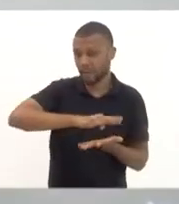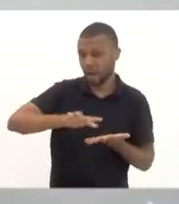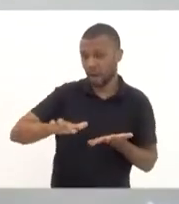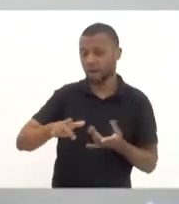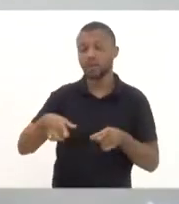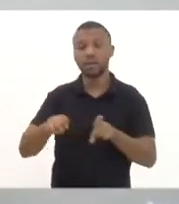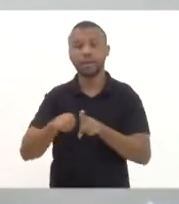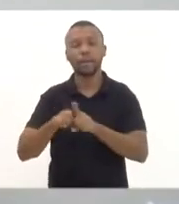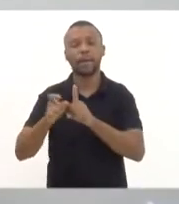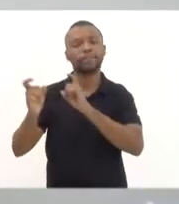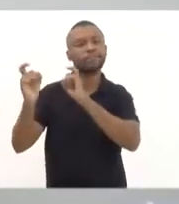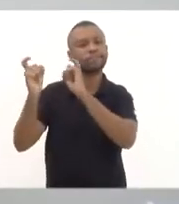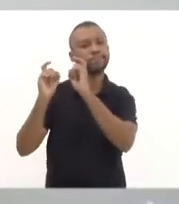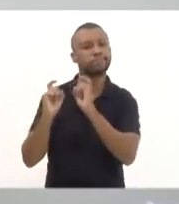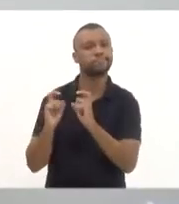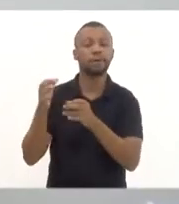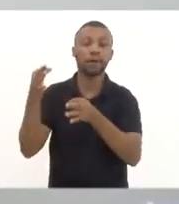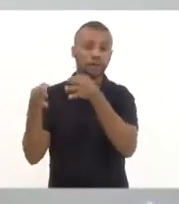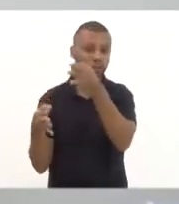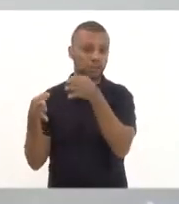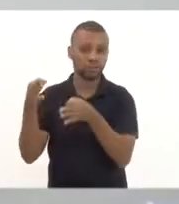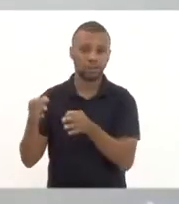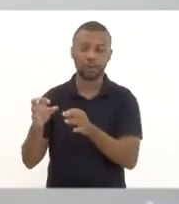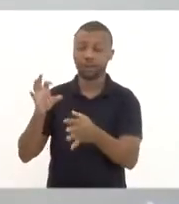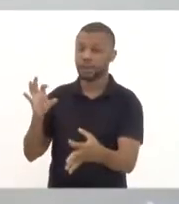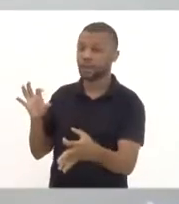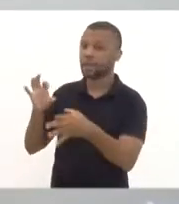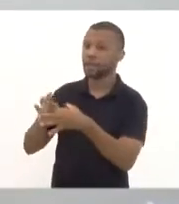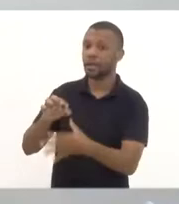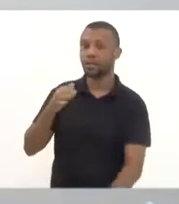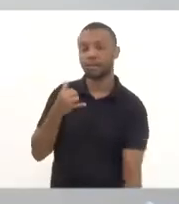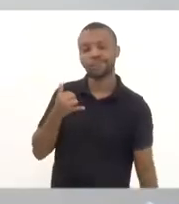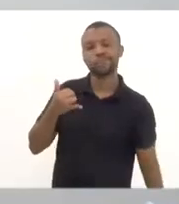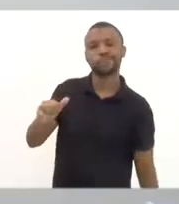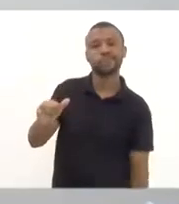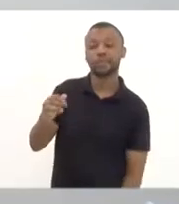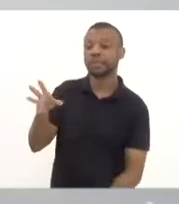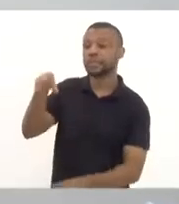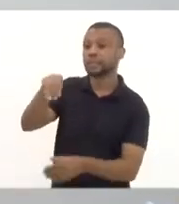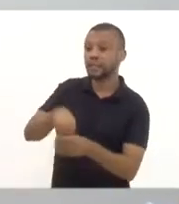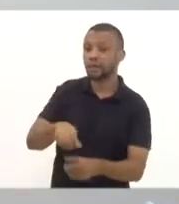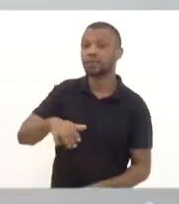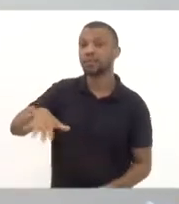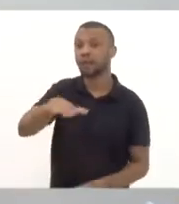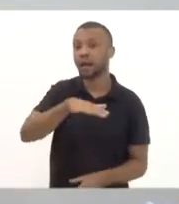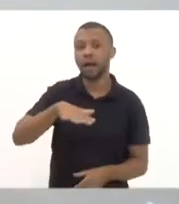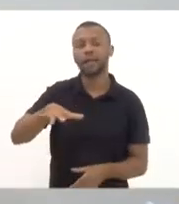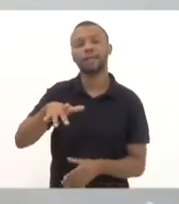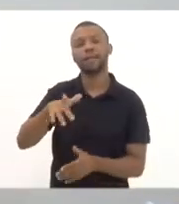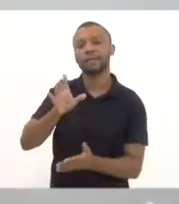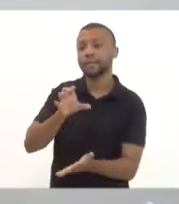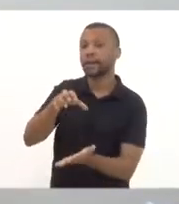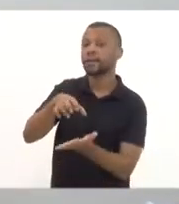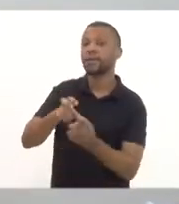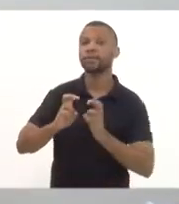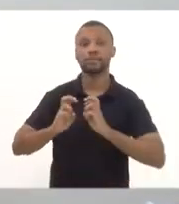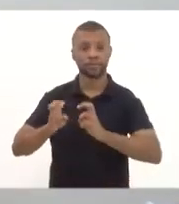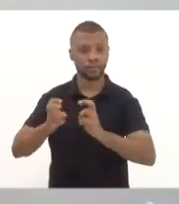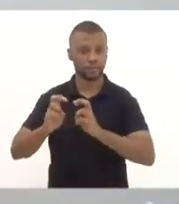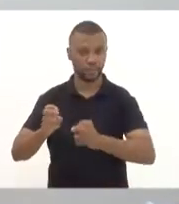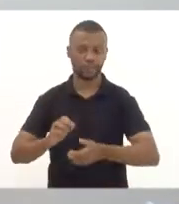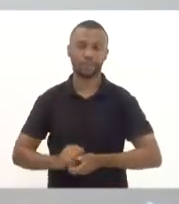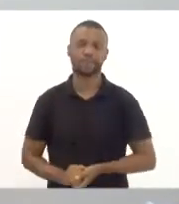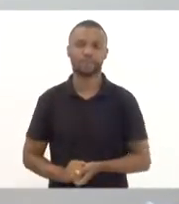julgamentos nos casos de acidentes ocorridos no âmbito das estações de trem realizar